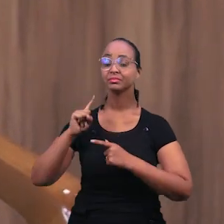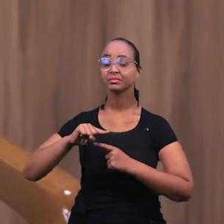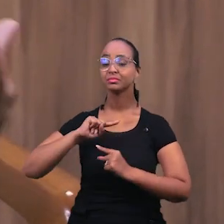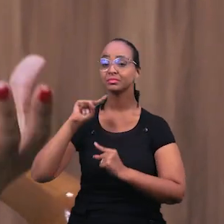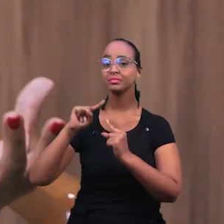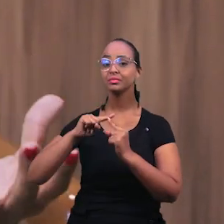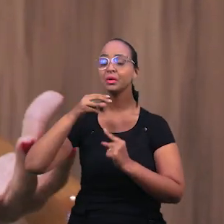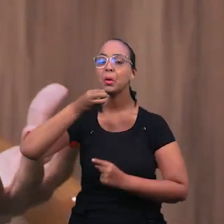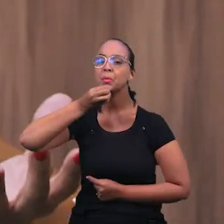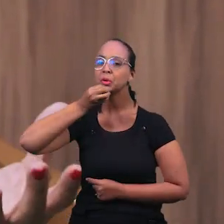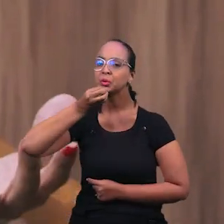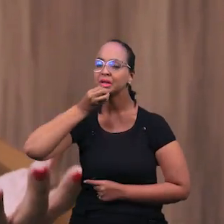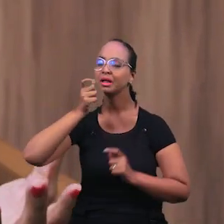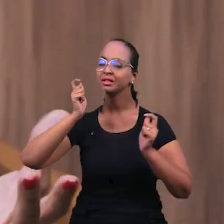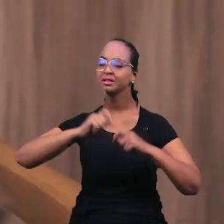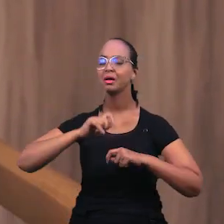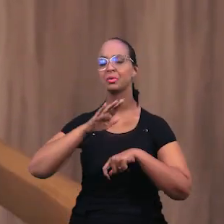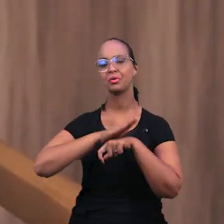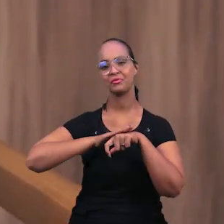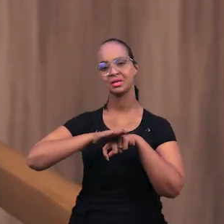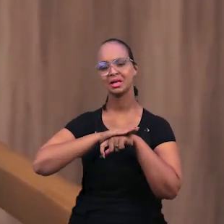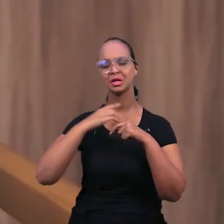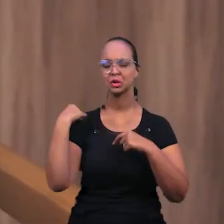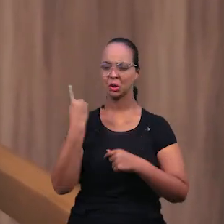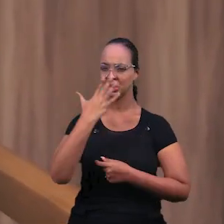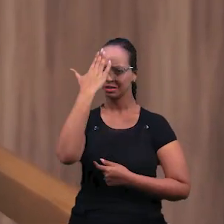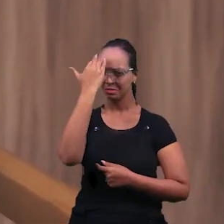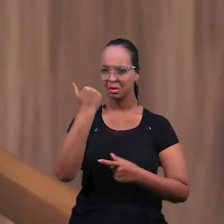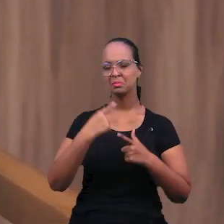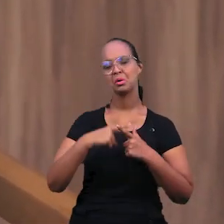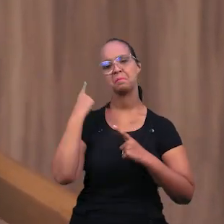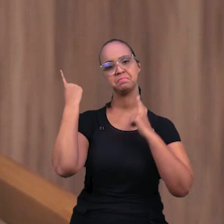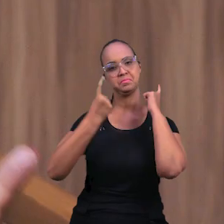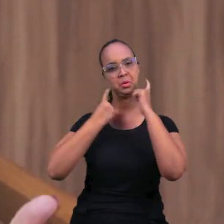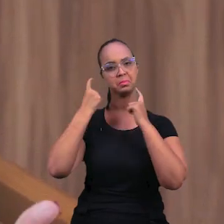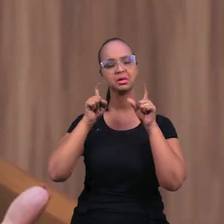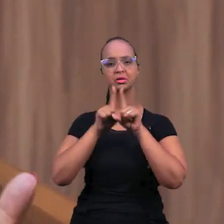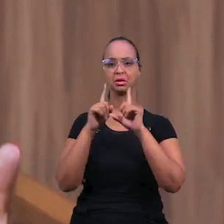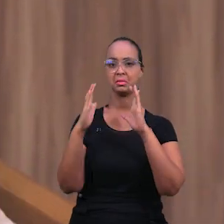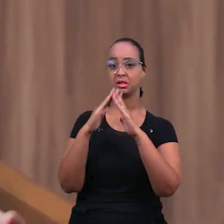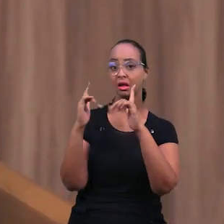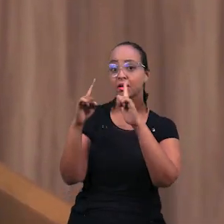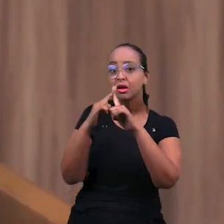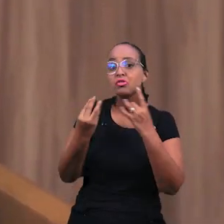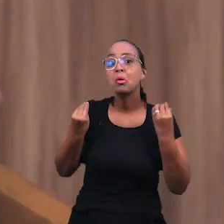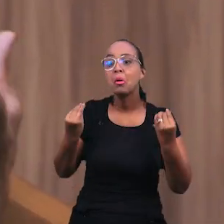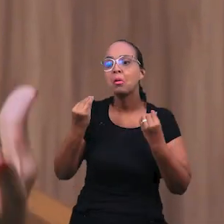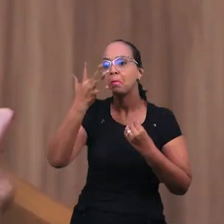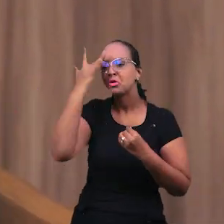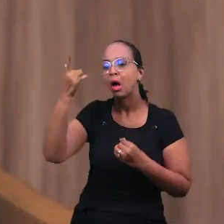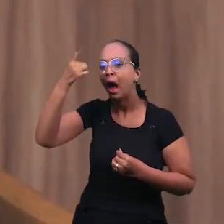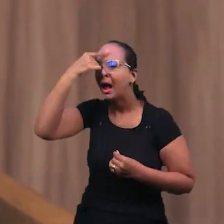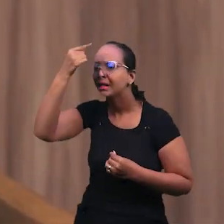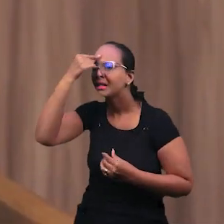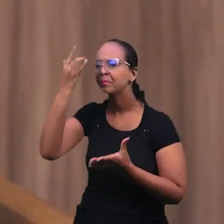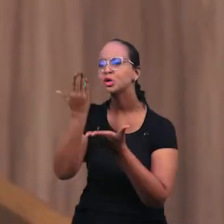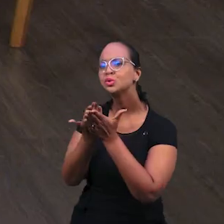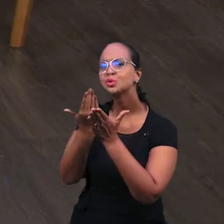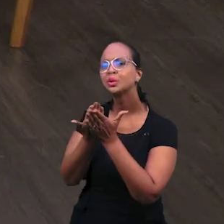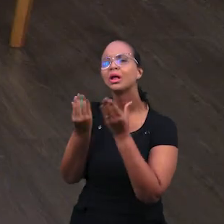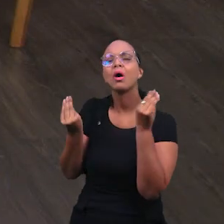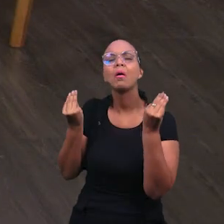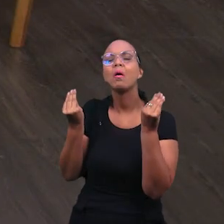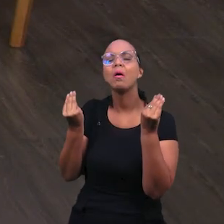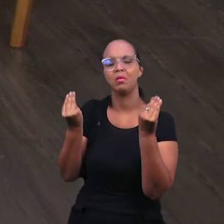grande oportunidade de conversar sobre isso. Nós sabemos que essa é uma preocupação também da igreja sobre a formação acadêmica, sobre, como a Mônica